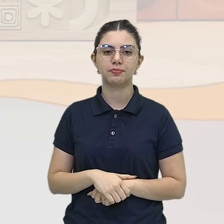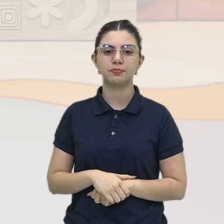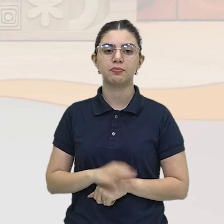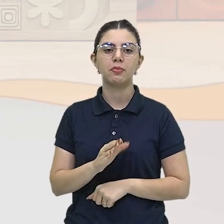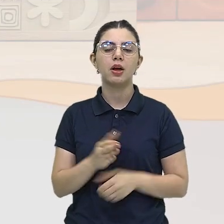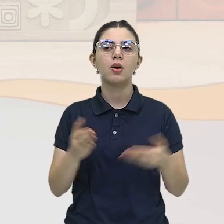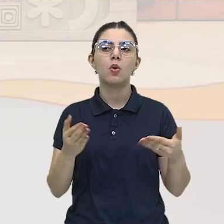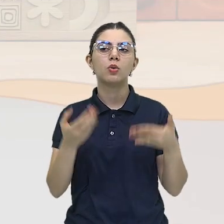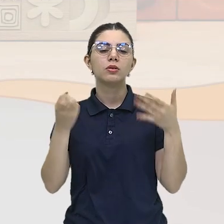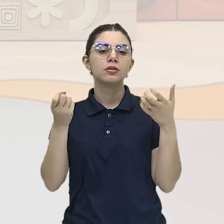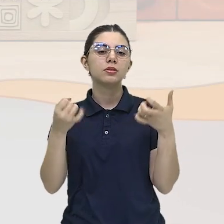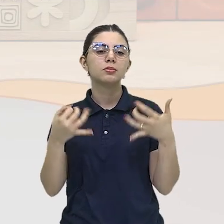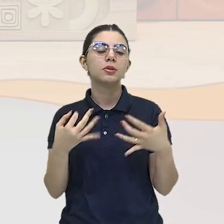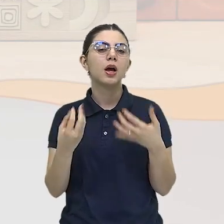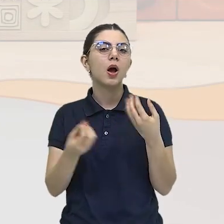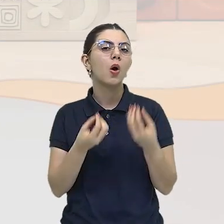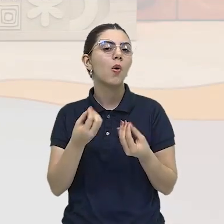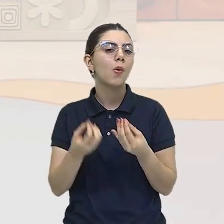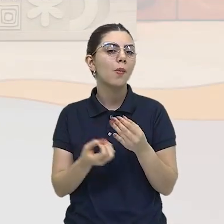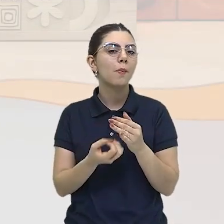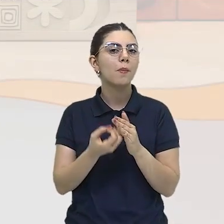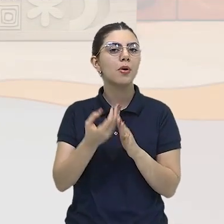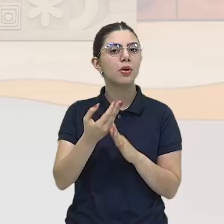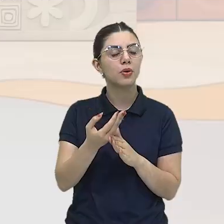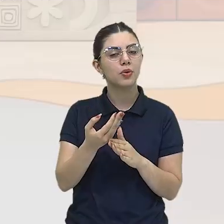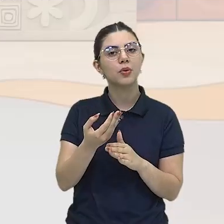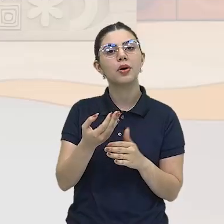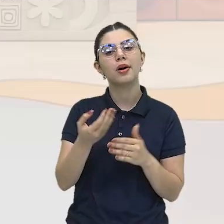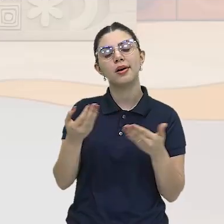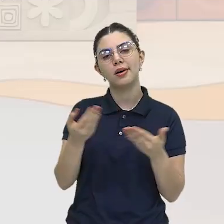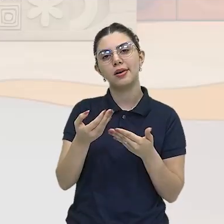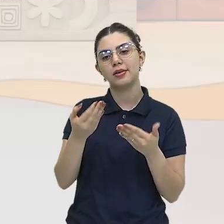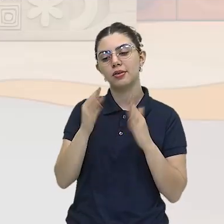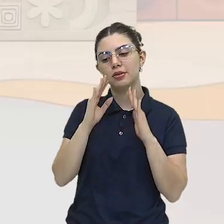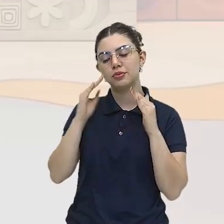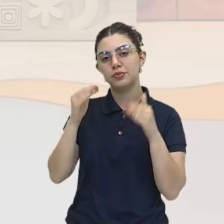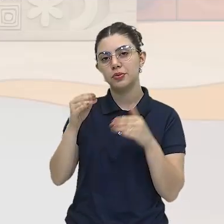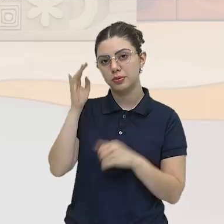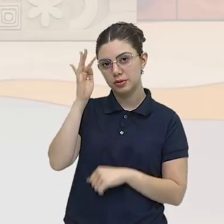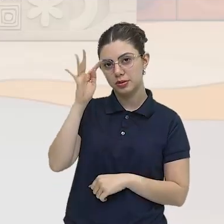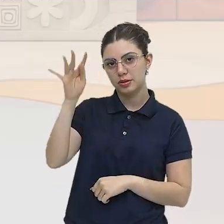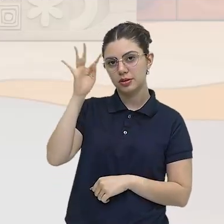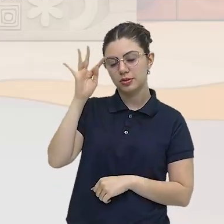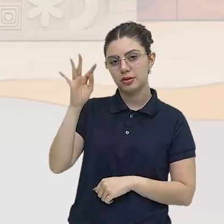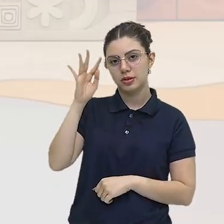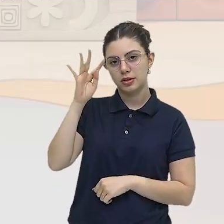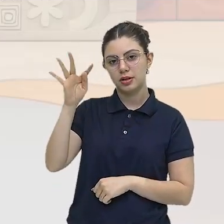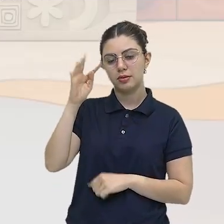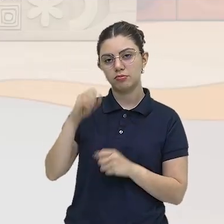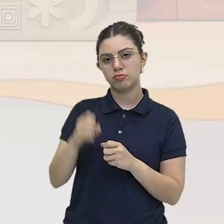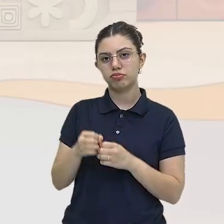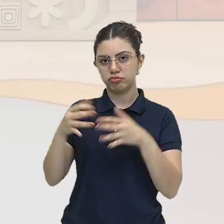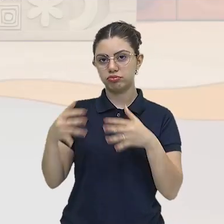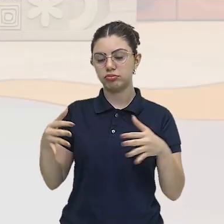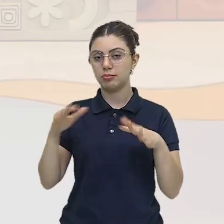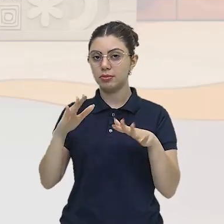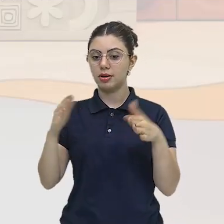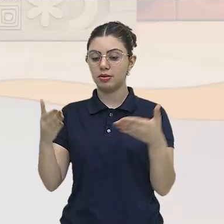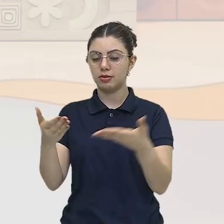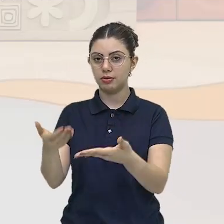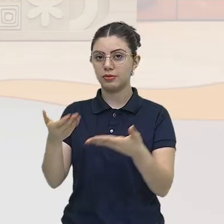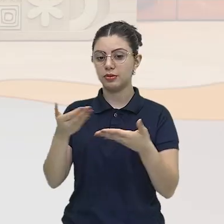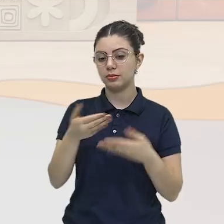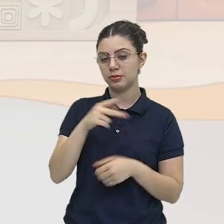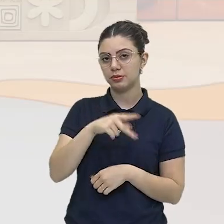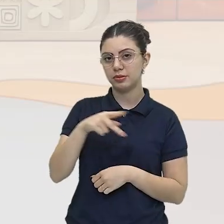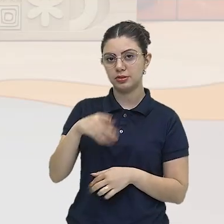a sua evolução, a partir da teoria do Big Bang, onde nós convidamos o nosso professor de